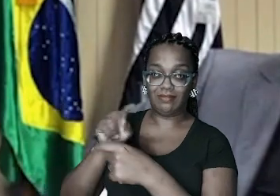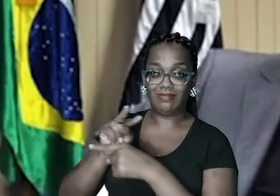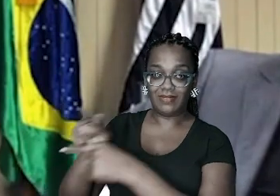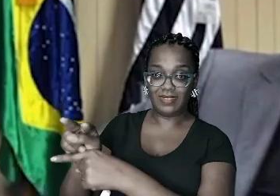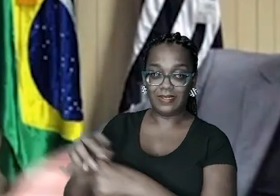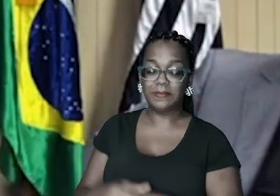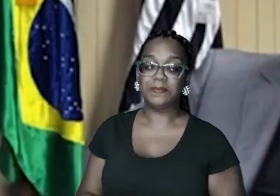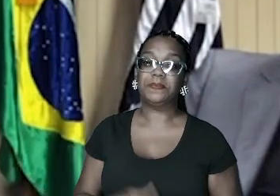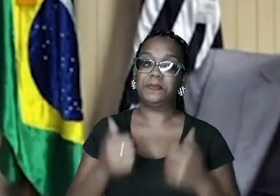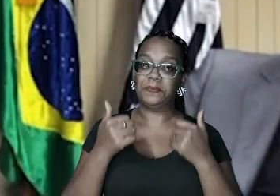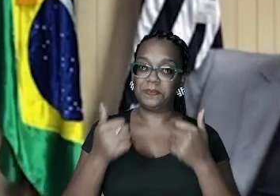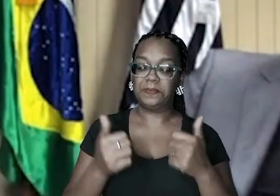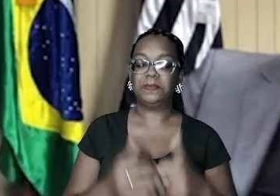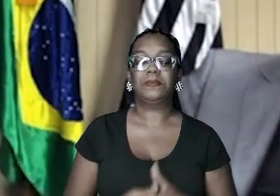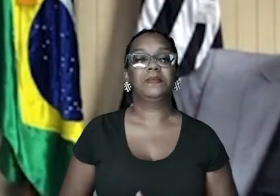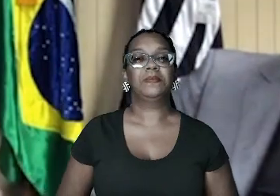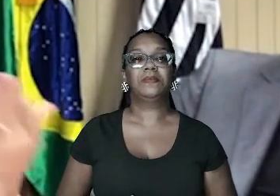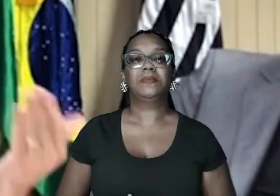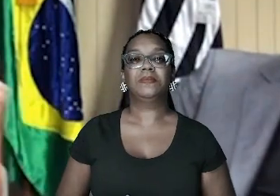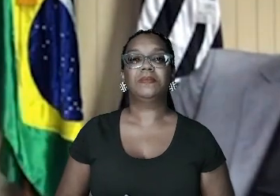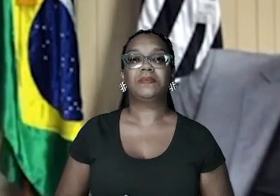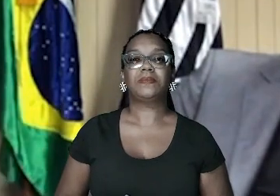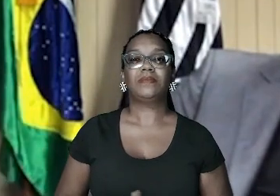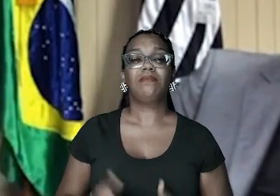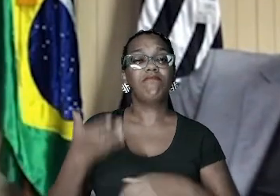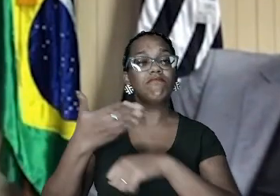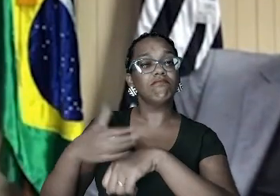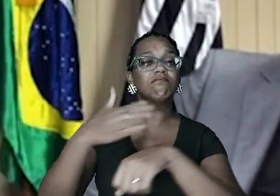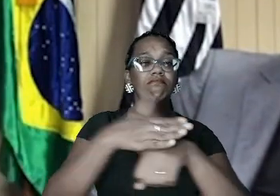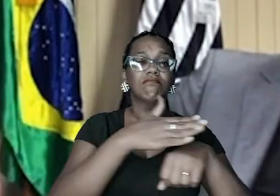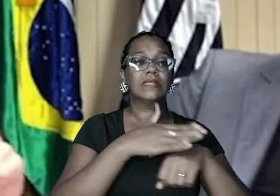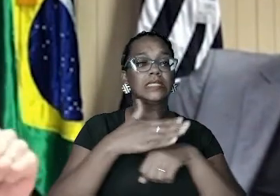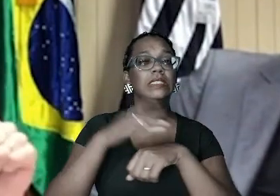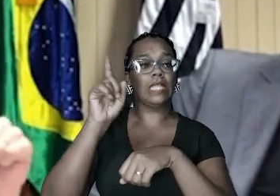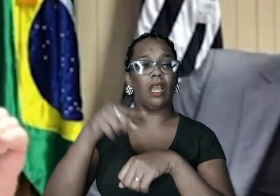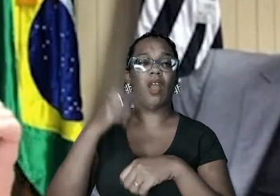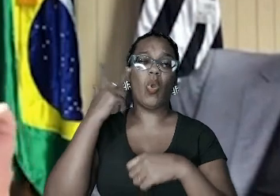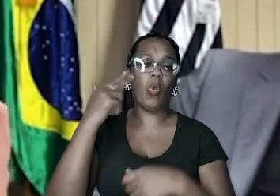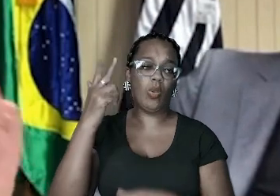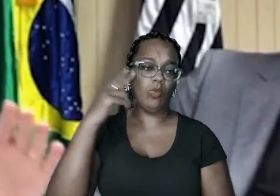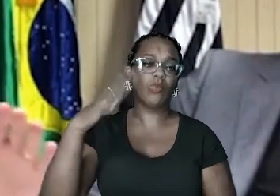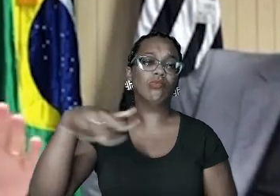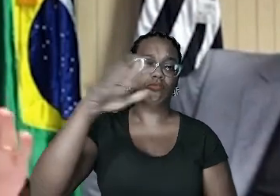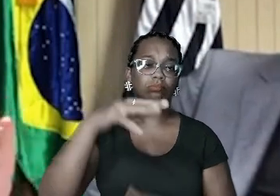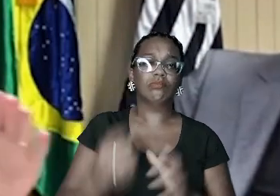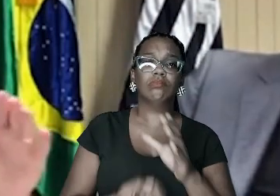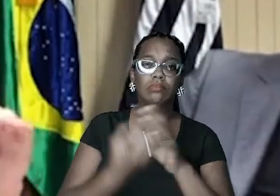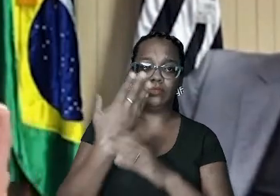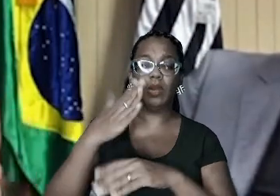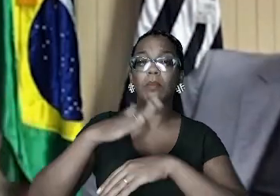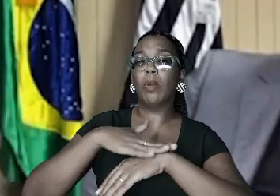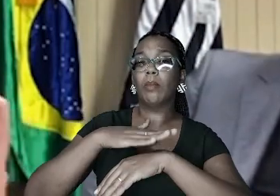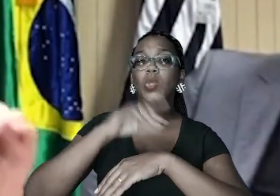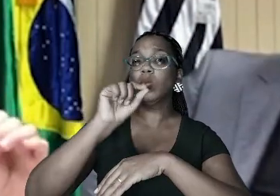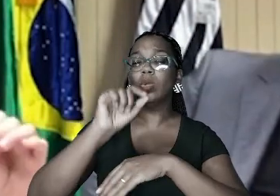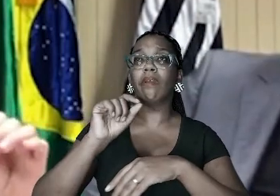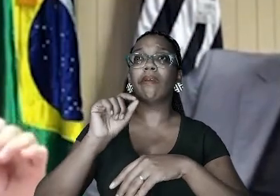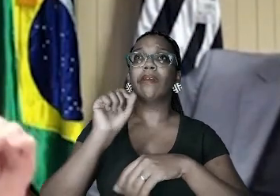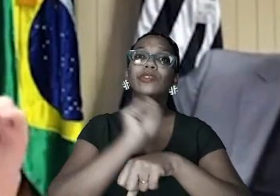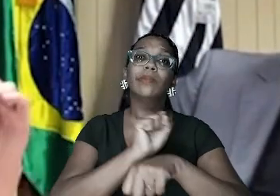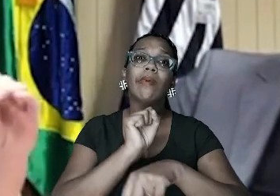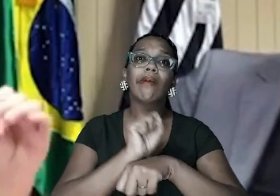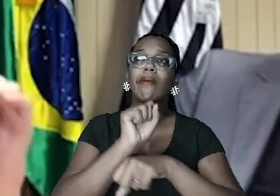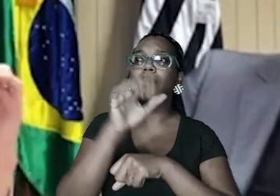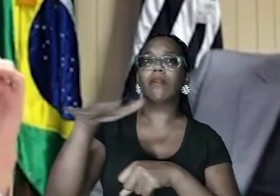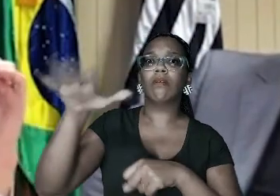para entregar para o emprestador para devolver muito bem essa prática é uma prática extremamente